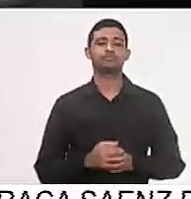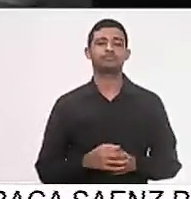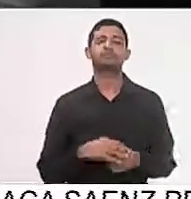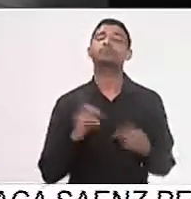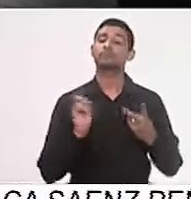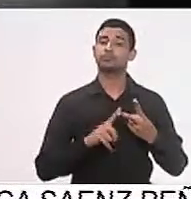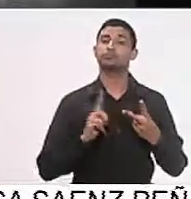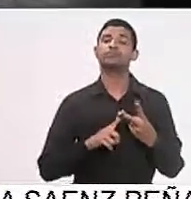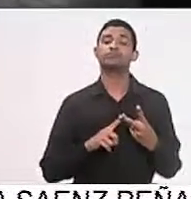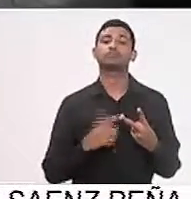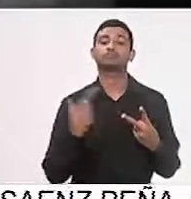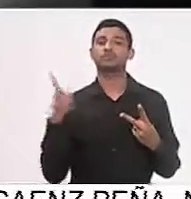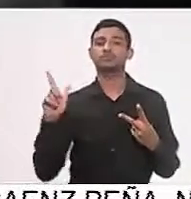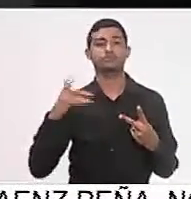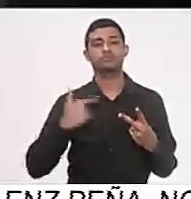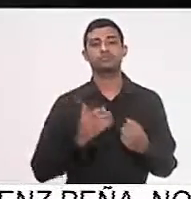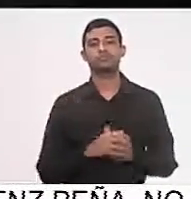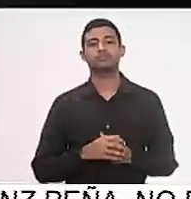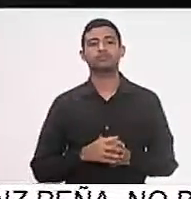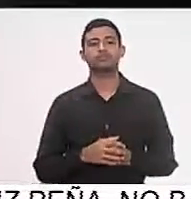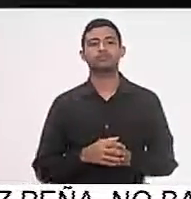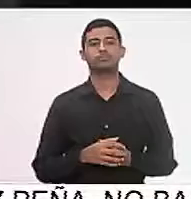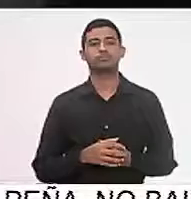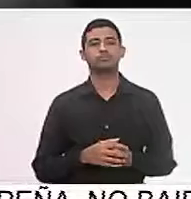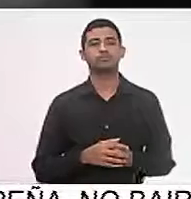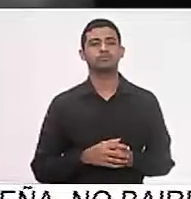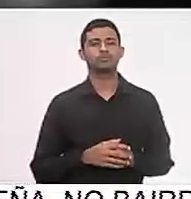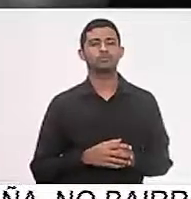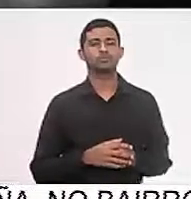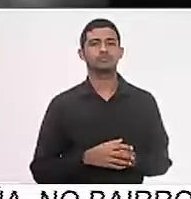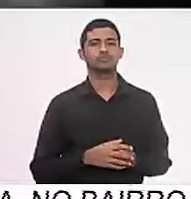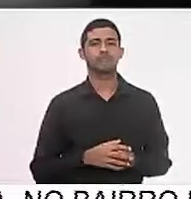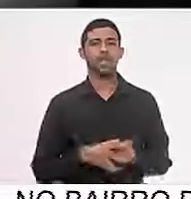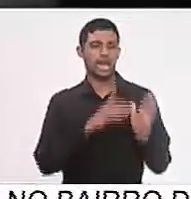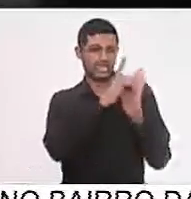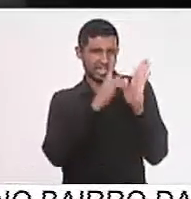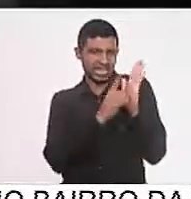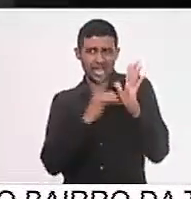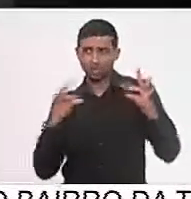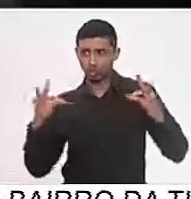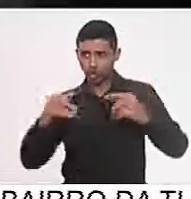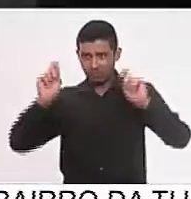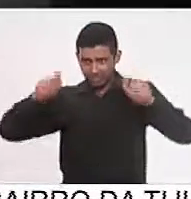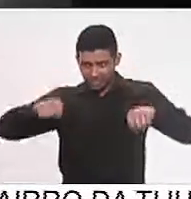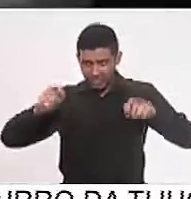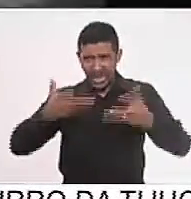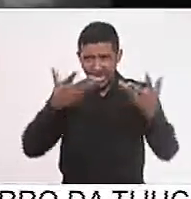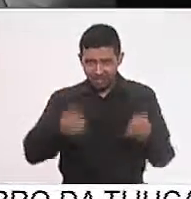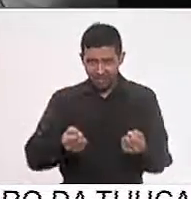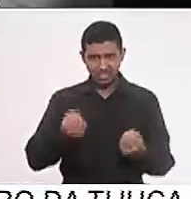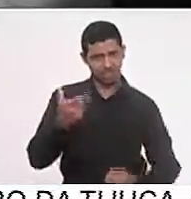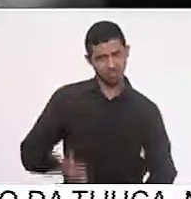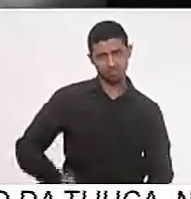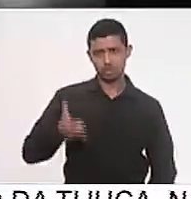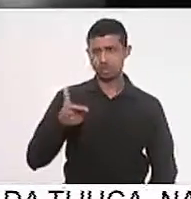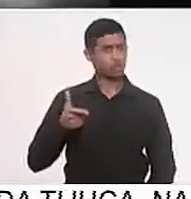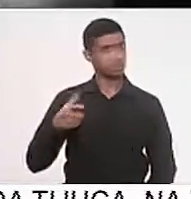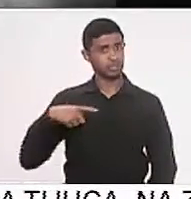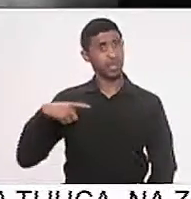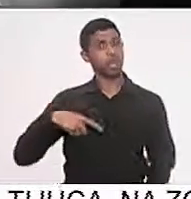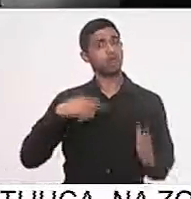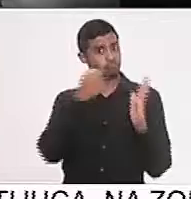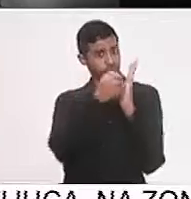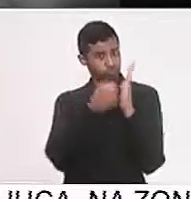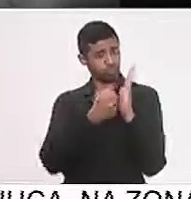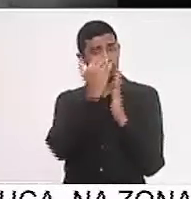E outra, ninguém está abrindo, o decreto não abre a todos. Tem ali critérios. Agora, só lembrar a Vossa